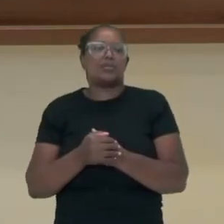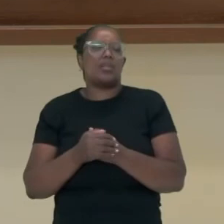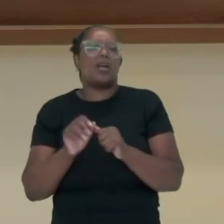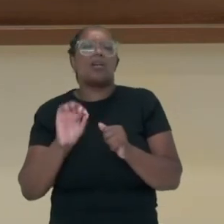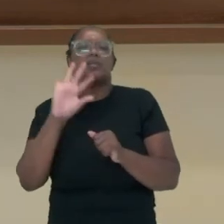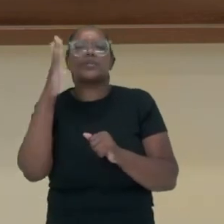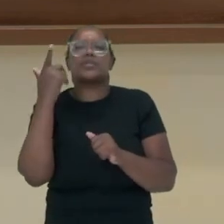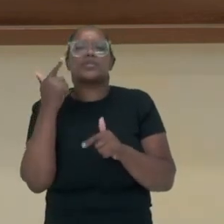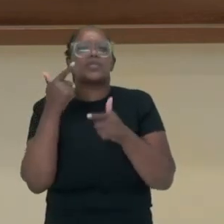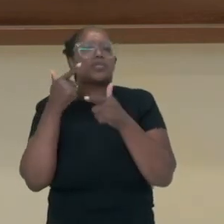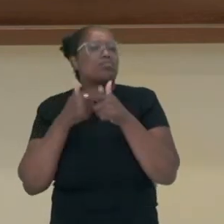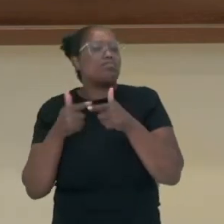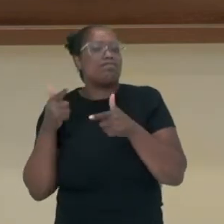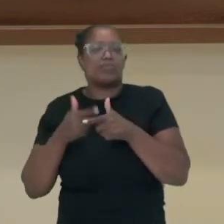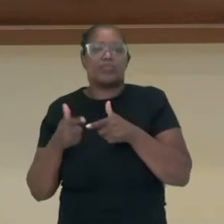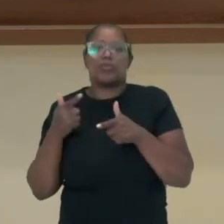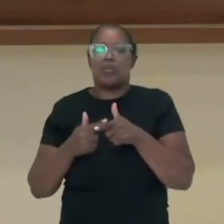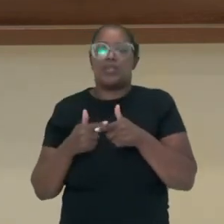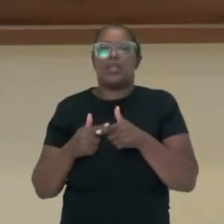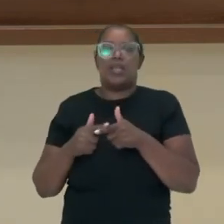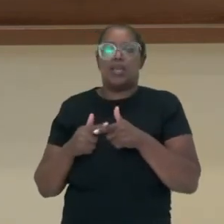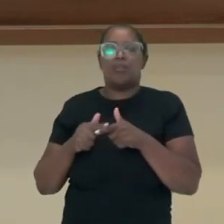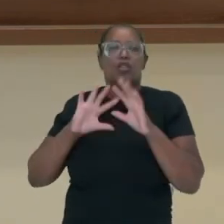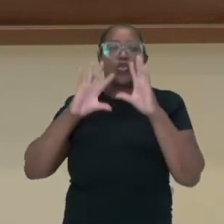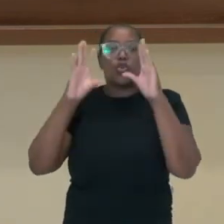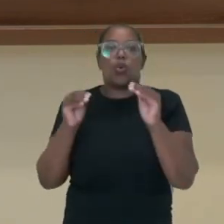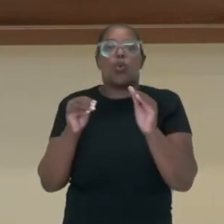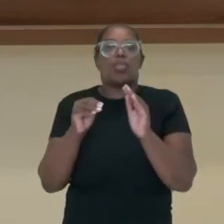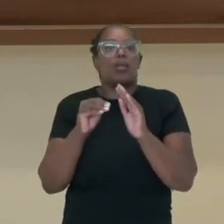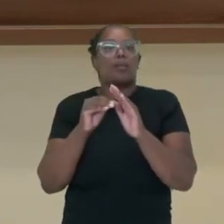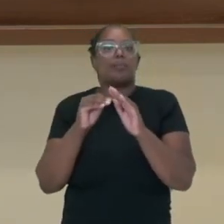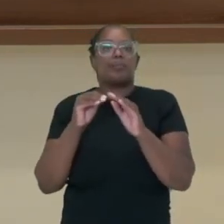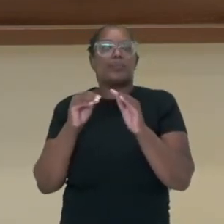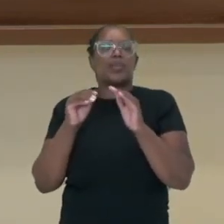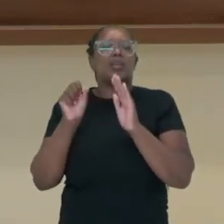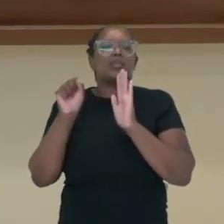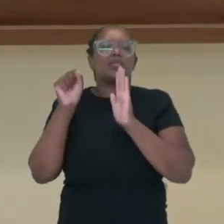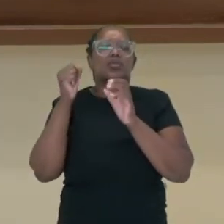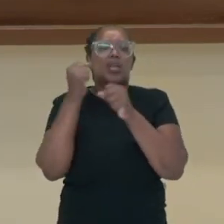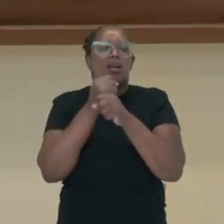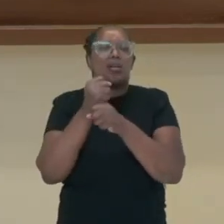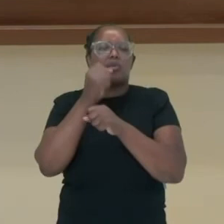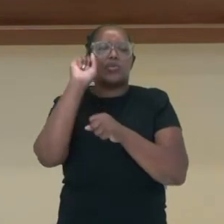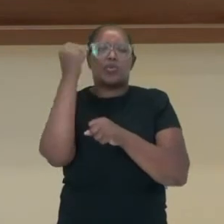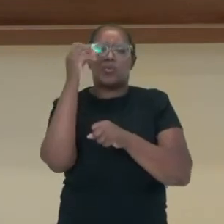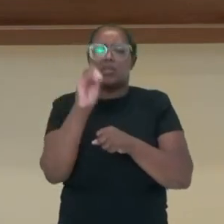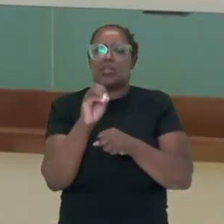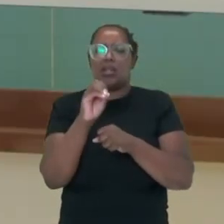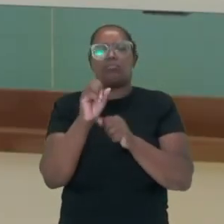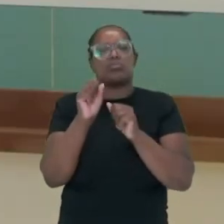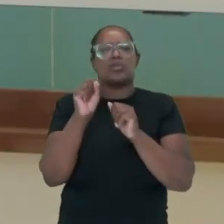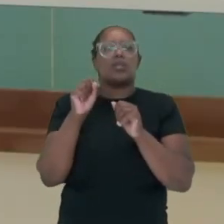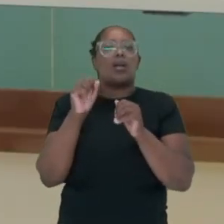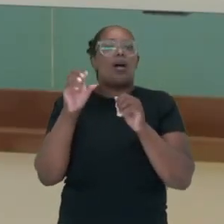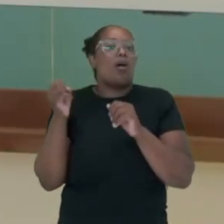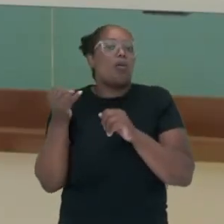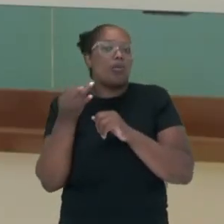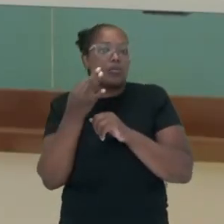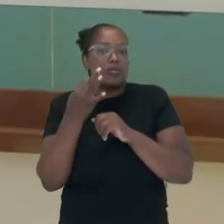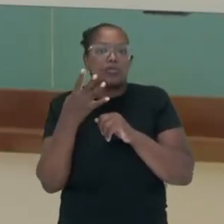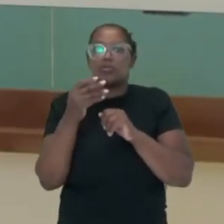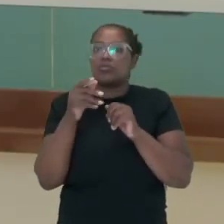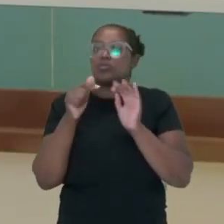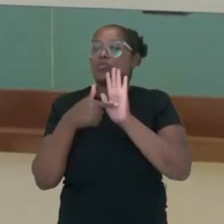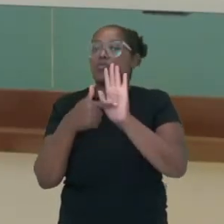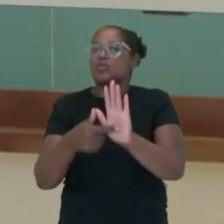deflagrou movimentos que durante toda a década de 80 ficaram muito presentes. Alguns destacaram muitas